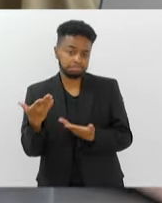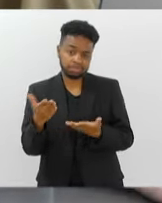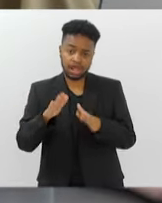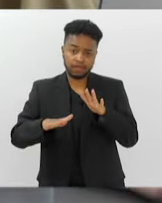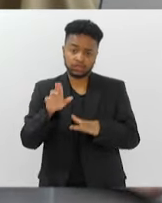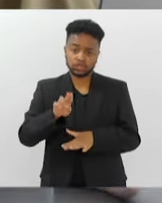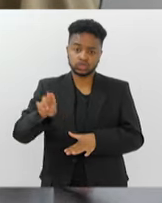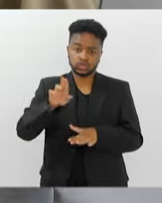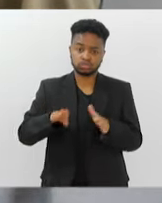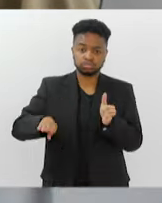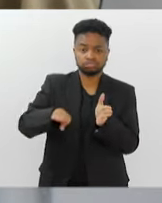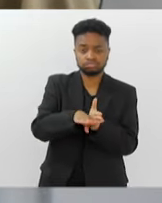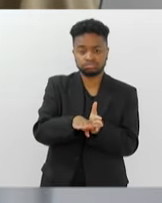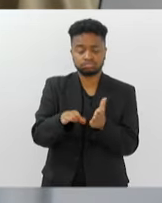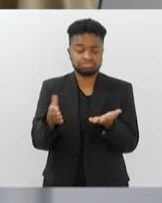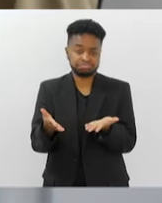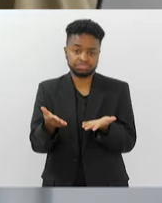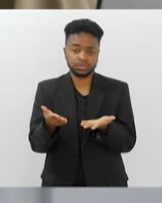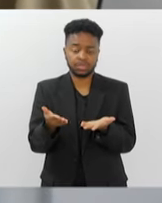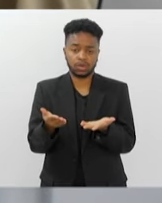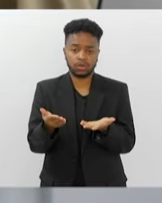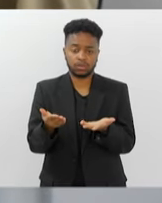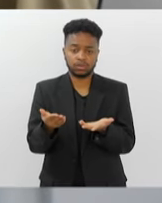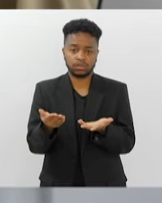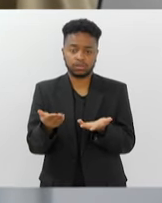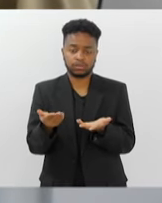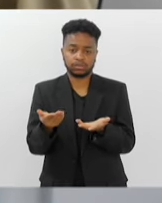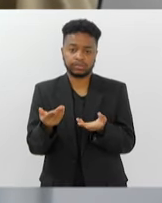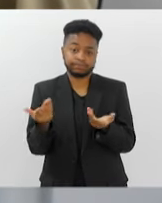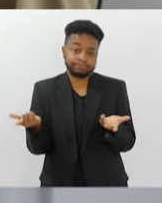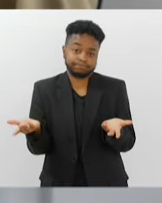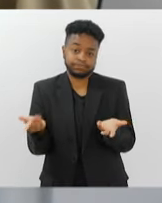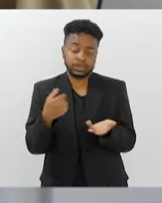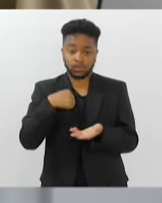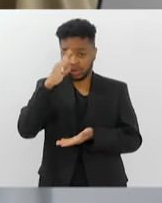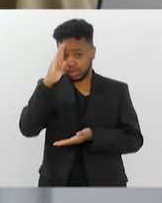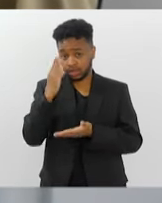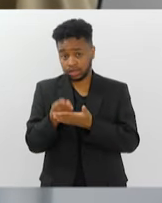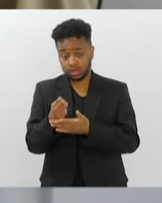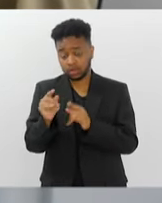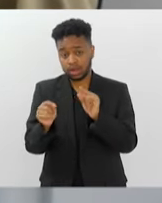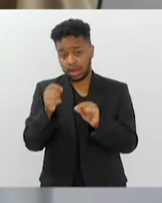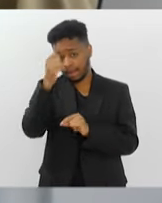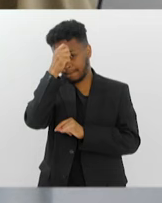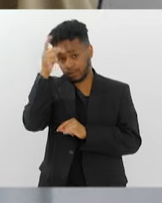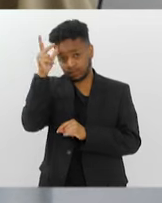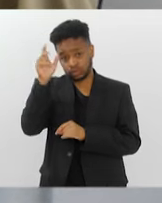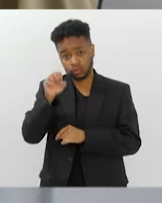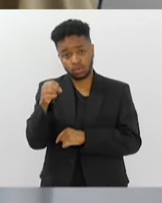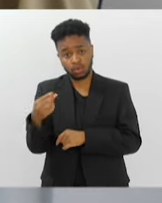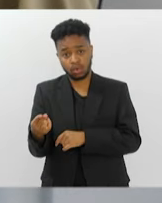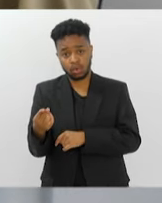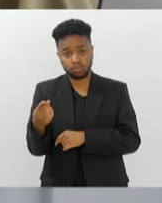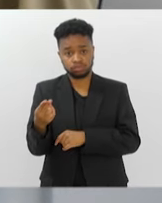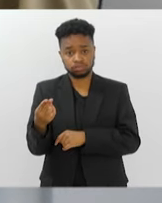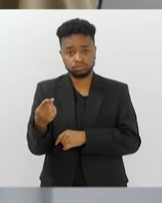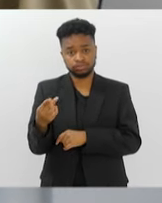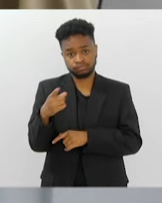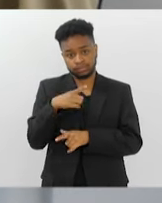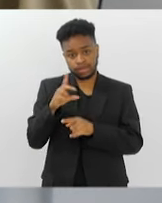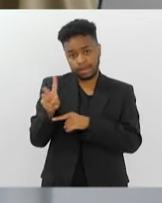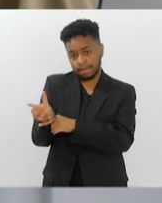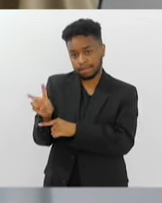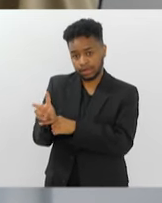para estacionamento então e acredito que a prefeitura o eu acredito que há essa sessão paraa